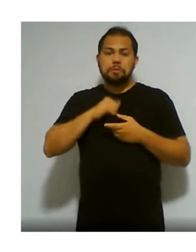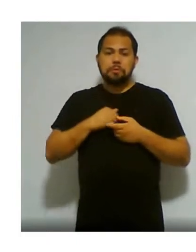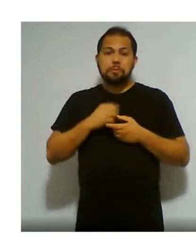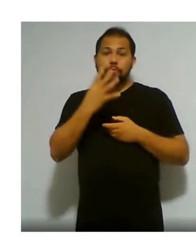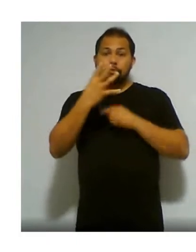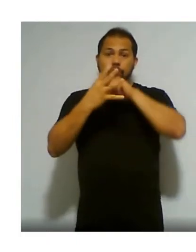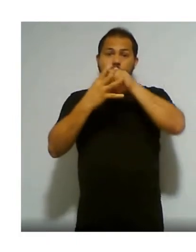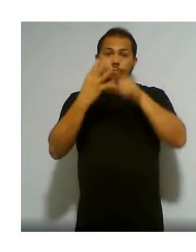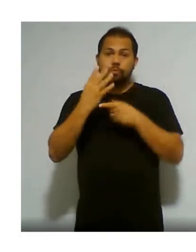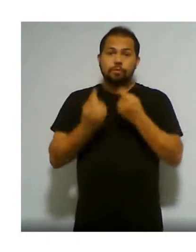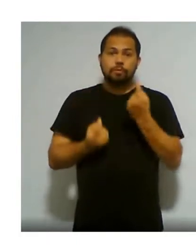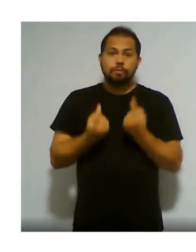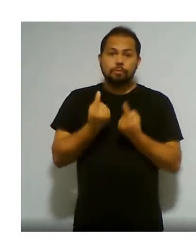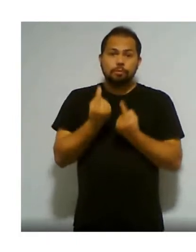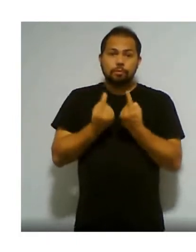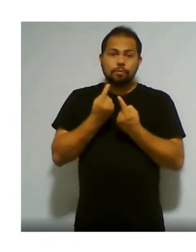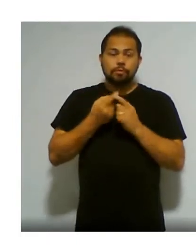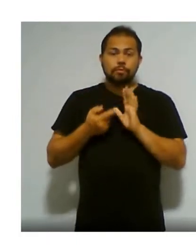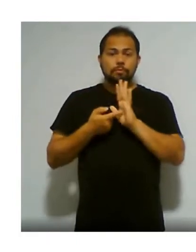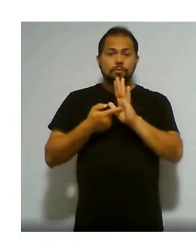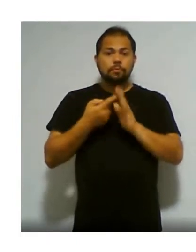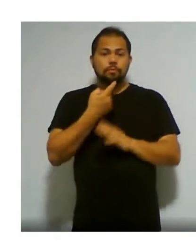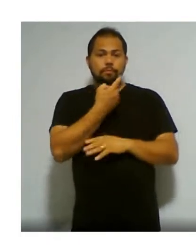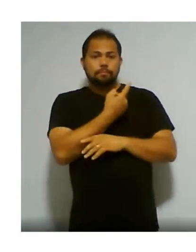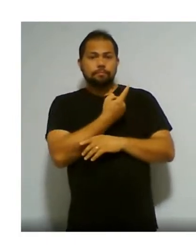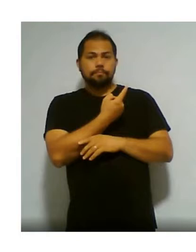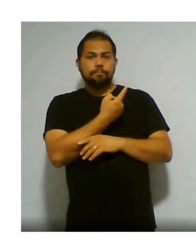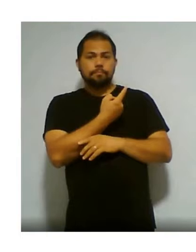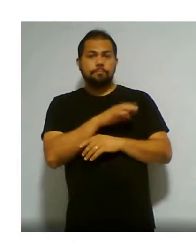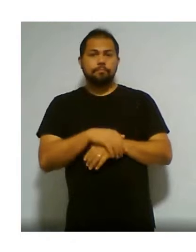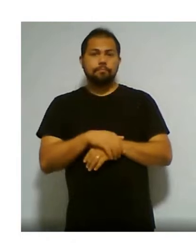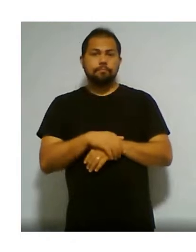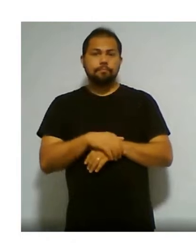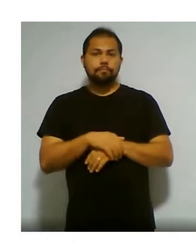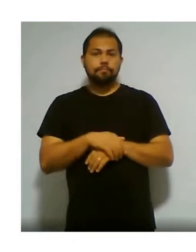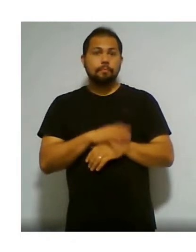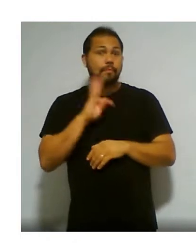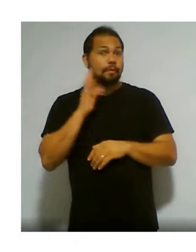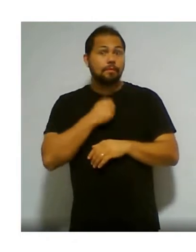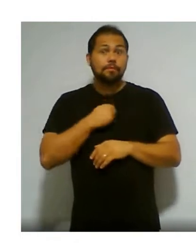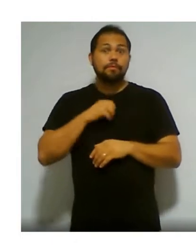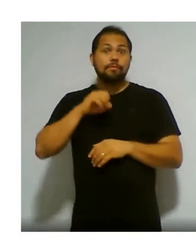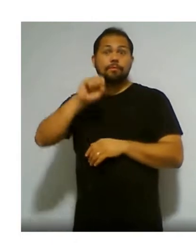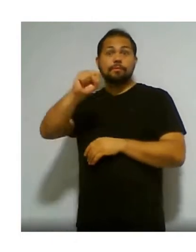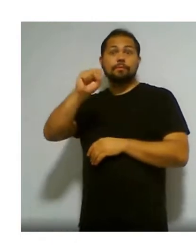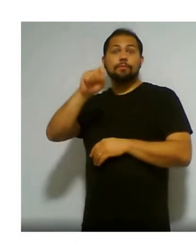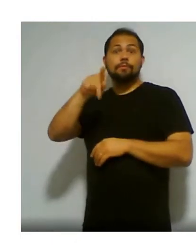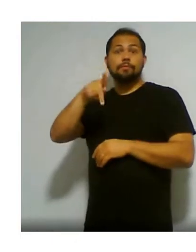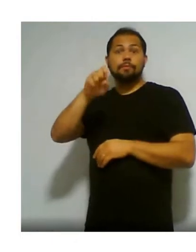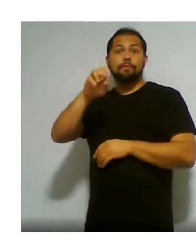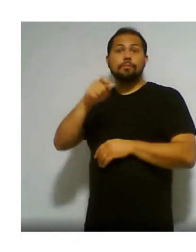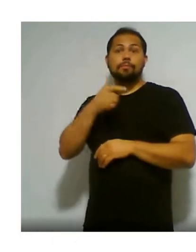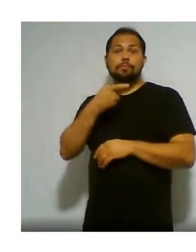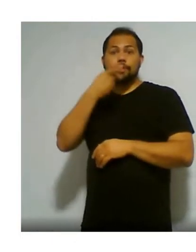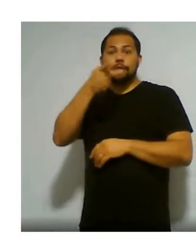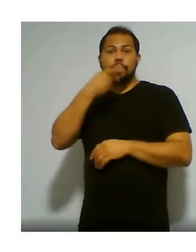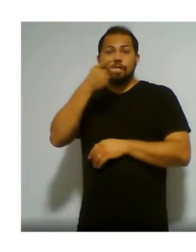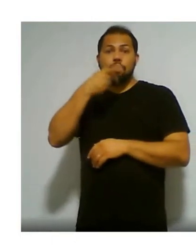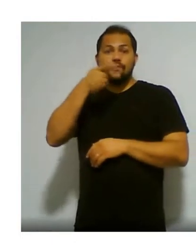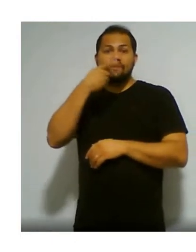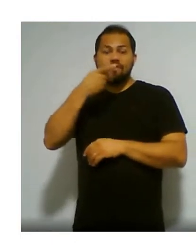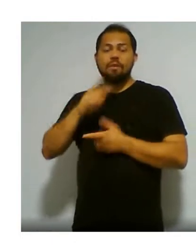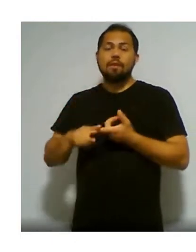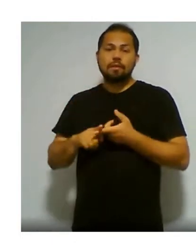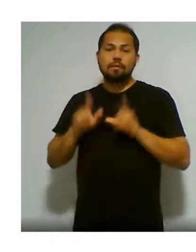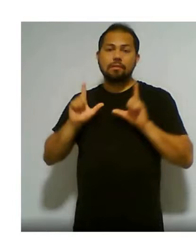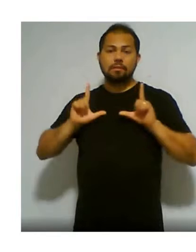ó, esse e esse são do speaker, são do falante. Né? As placas-mães